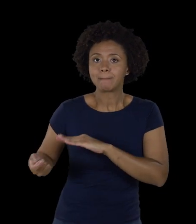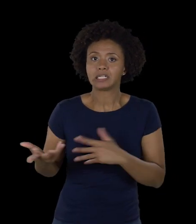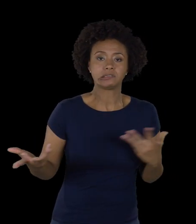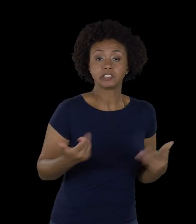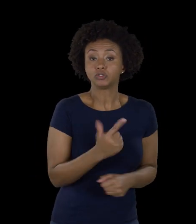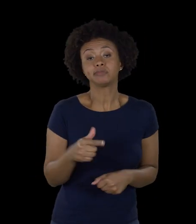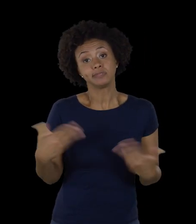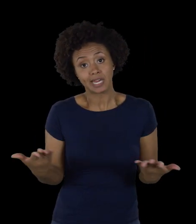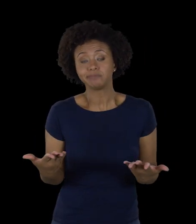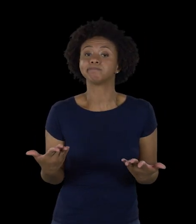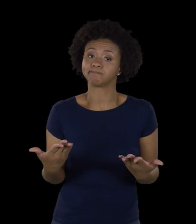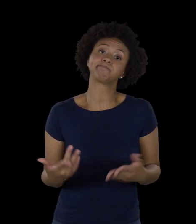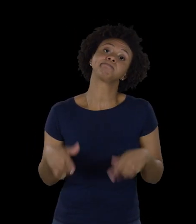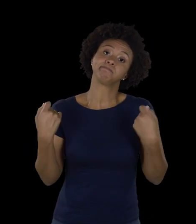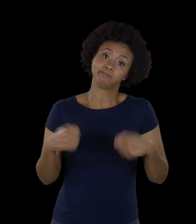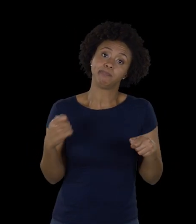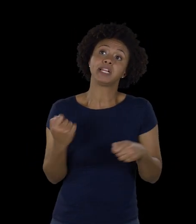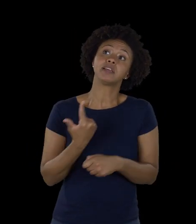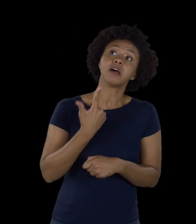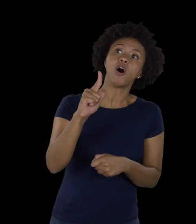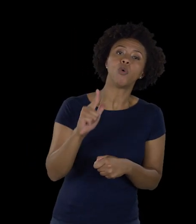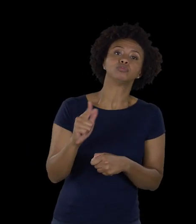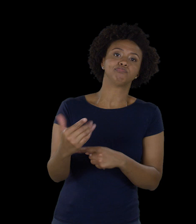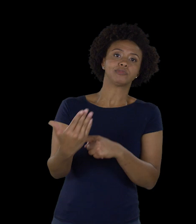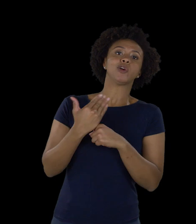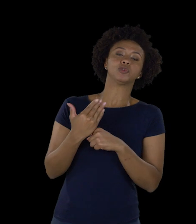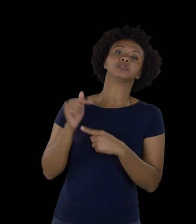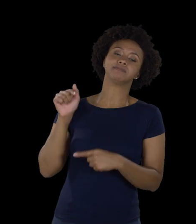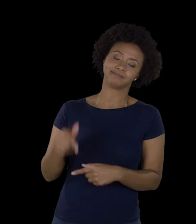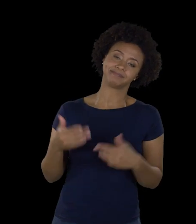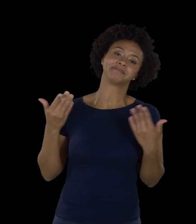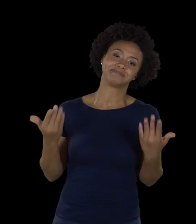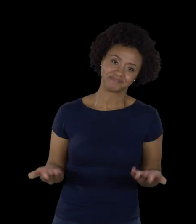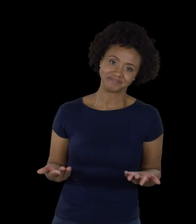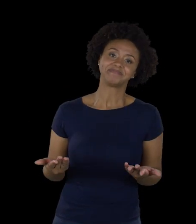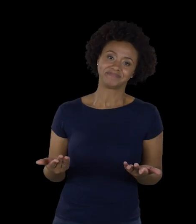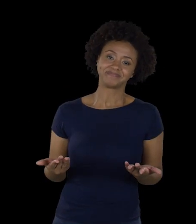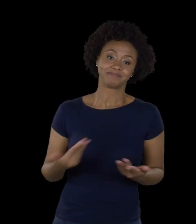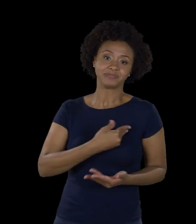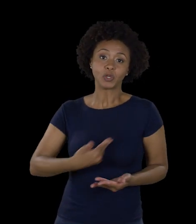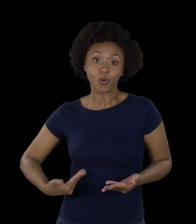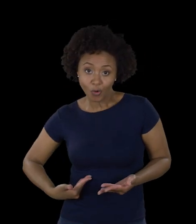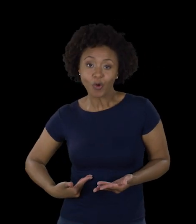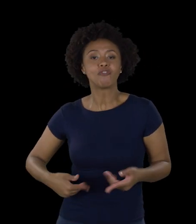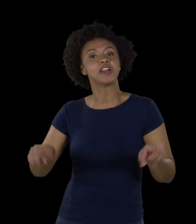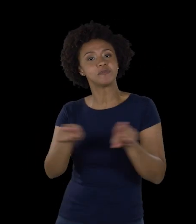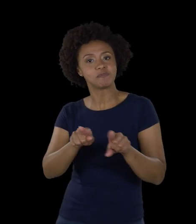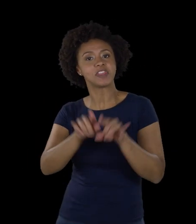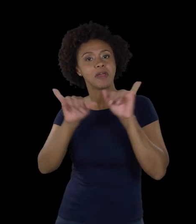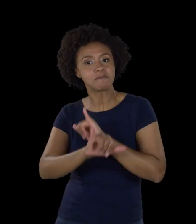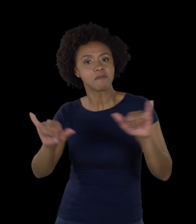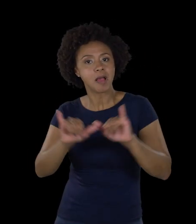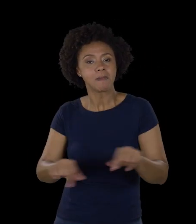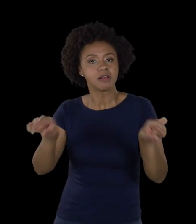dinheiro acaba tendo que recorrer a terceiros. Esse era o mantra que guiava o governo. E os recursos